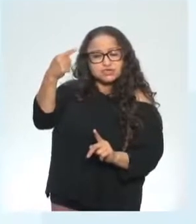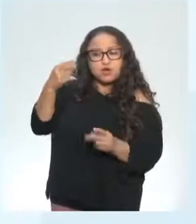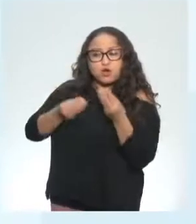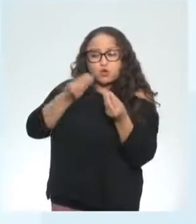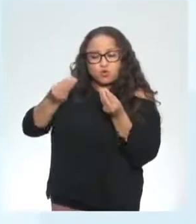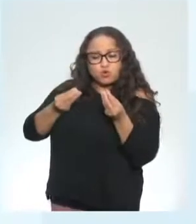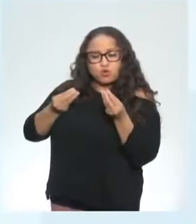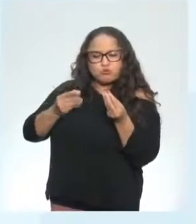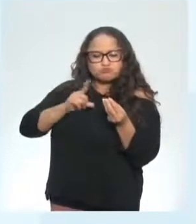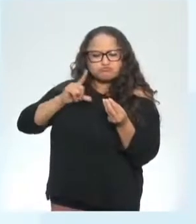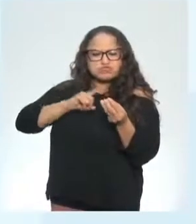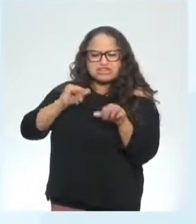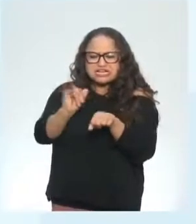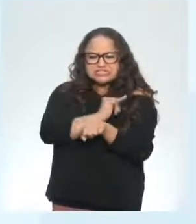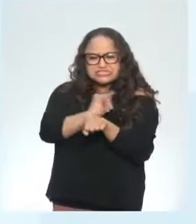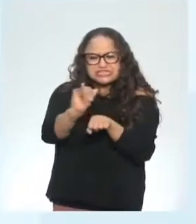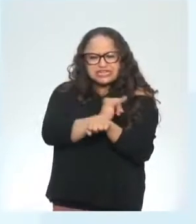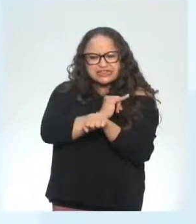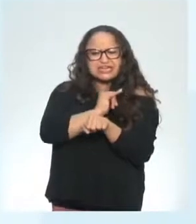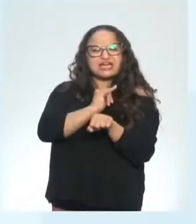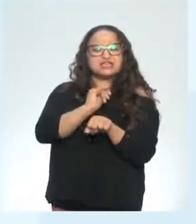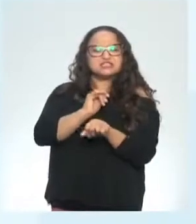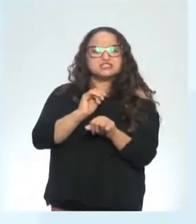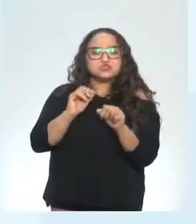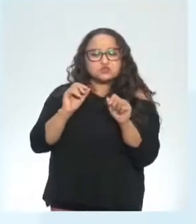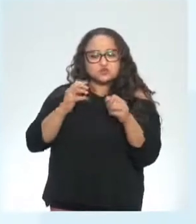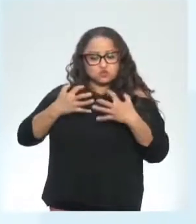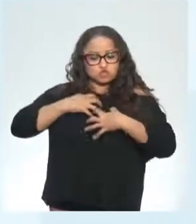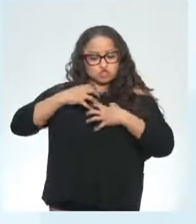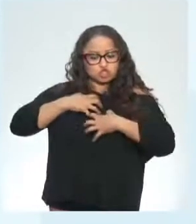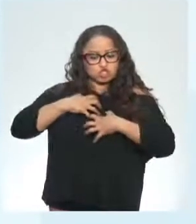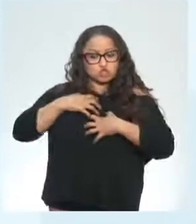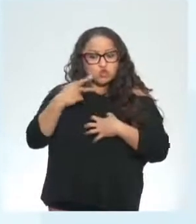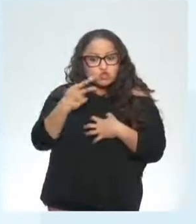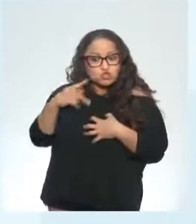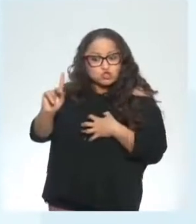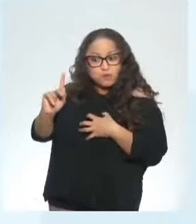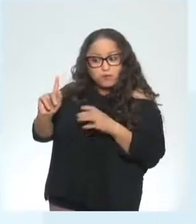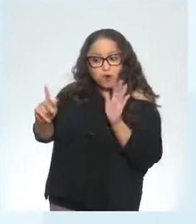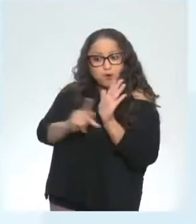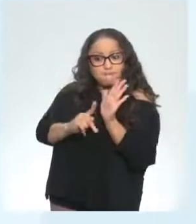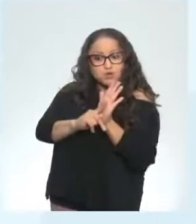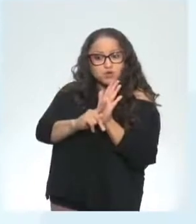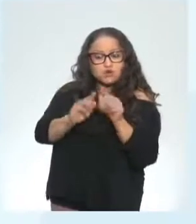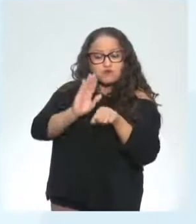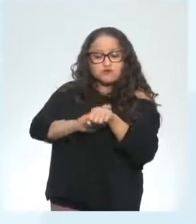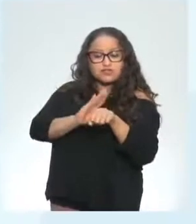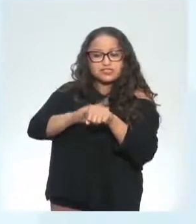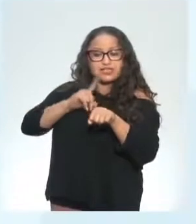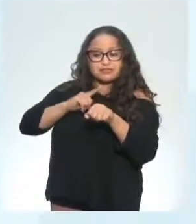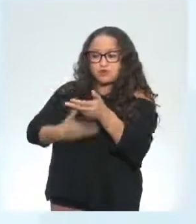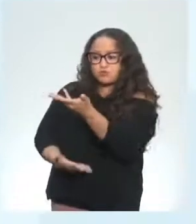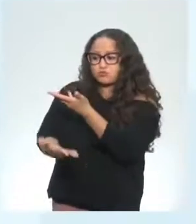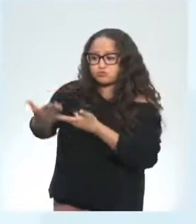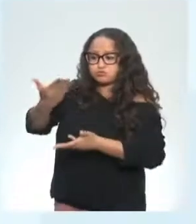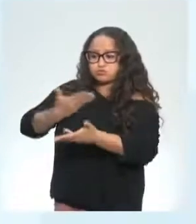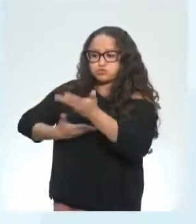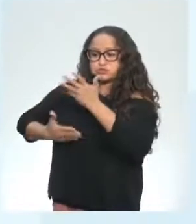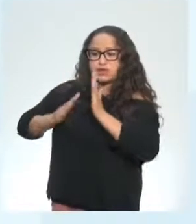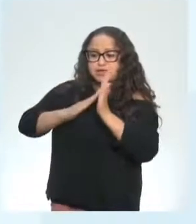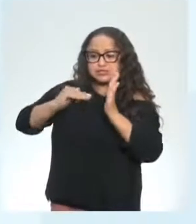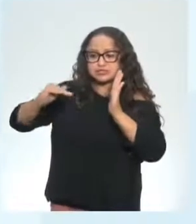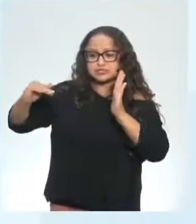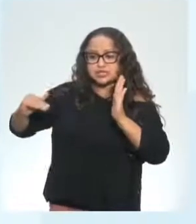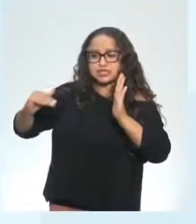tipos de procedimentos, na medida, né, em que o seu fazer, né, a sua técnica aí, perpassa essas dimensões estéticas,